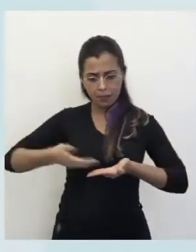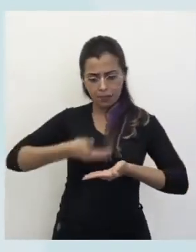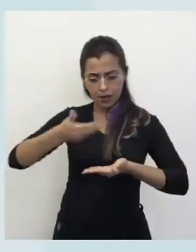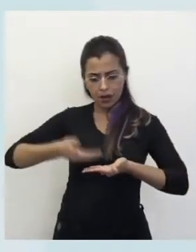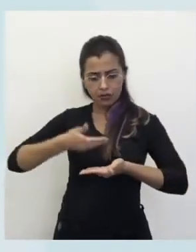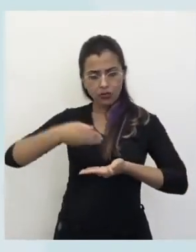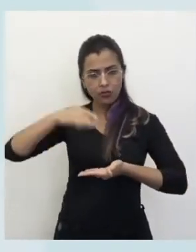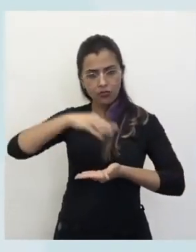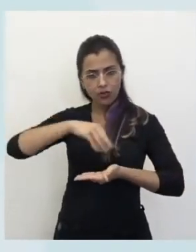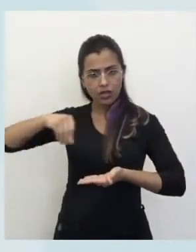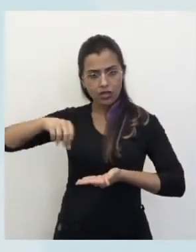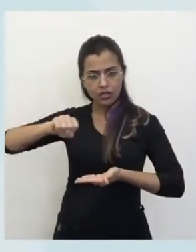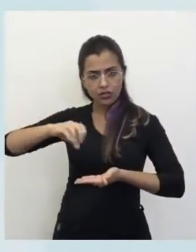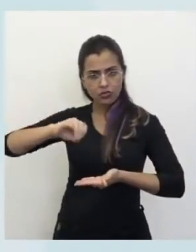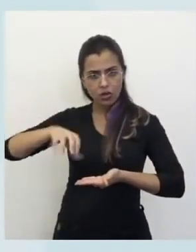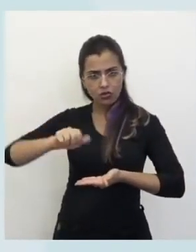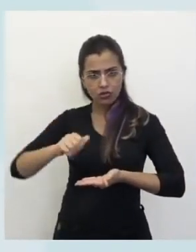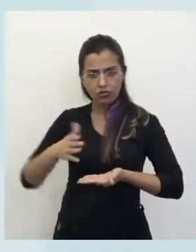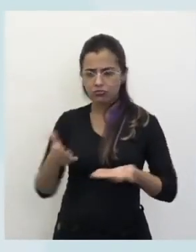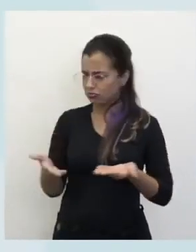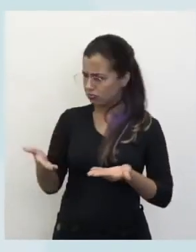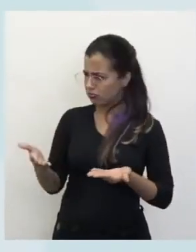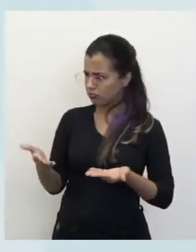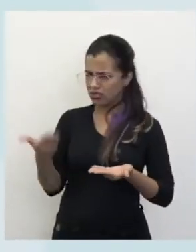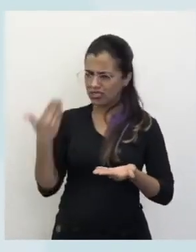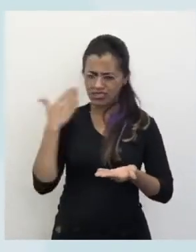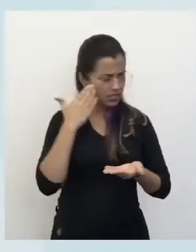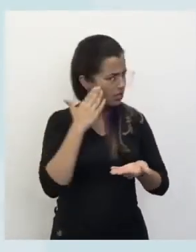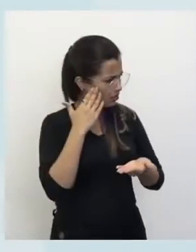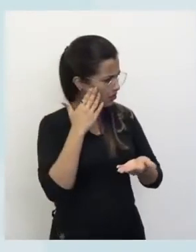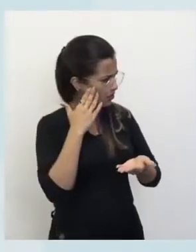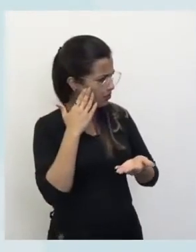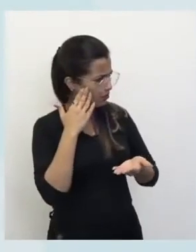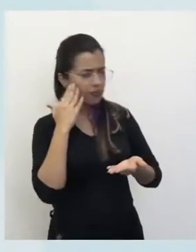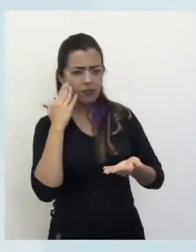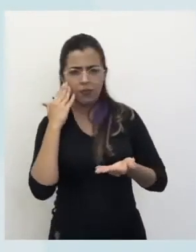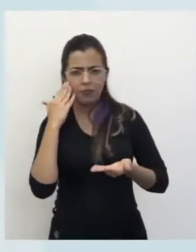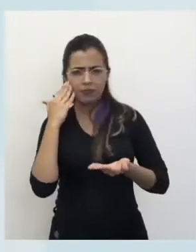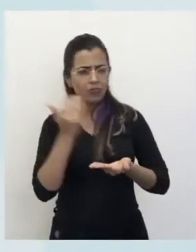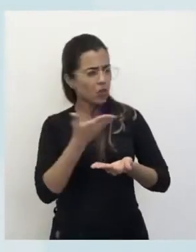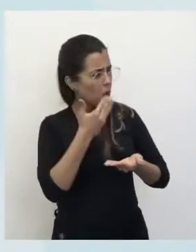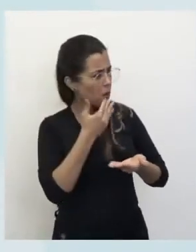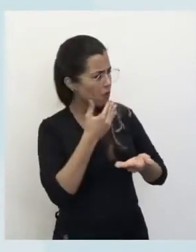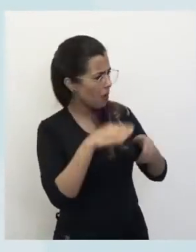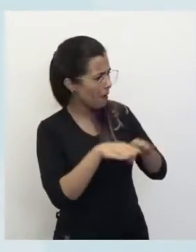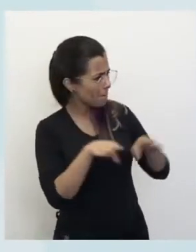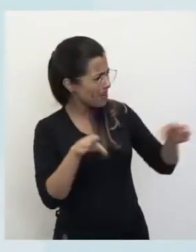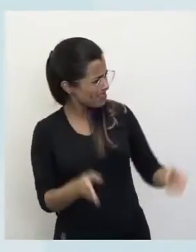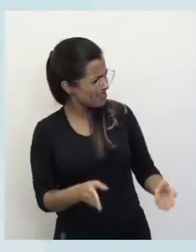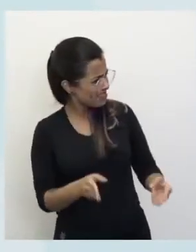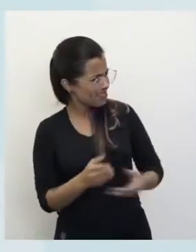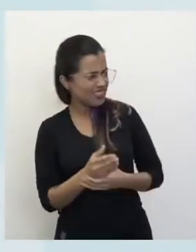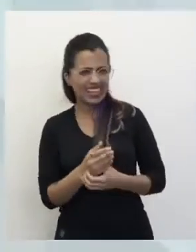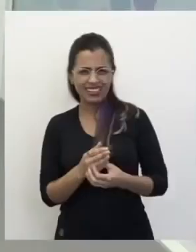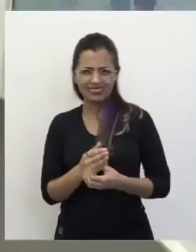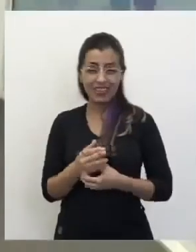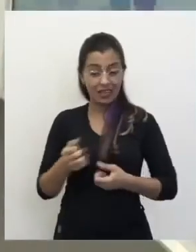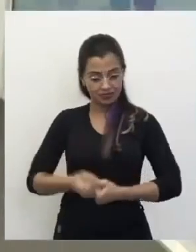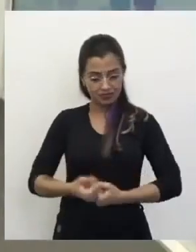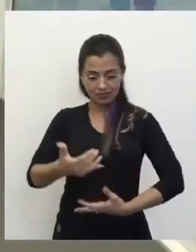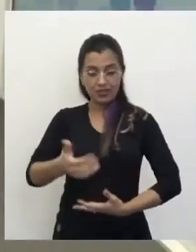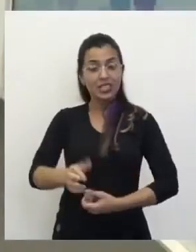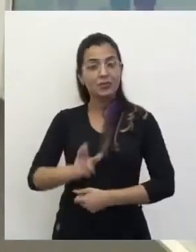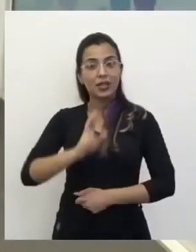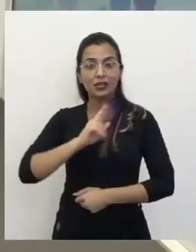prato, farinha, soja. Então, vocês entenderam? O que você entende? Ele come o quê? Ele come mesa? O pessoal está respondendo que não está